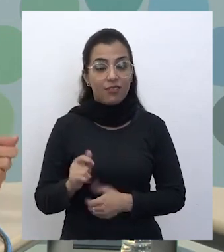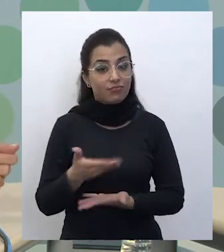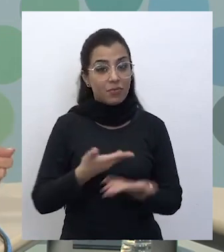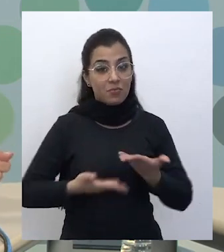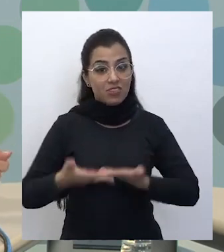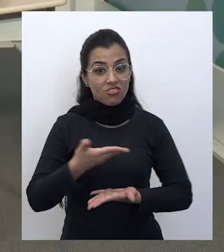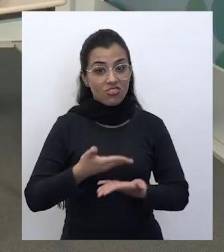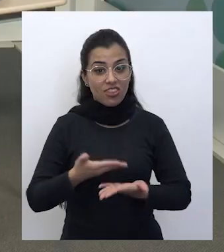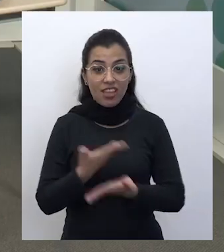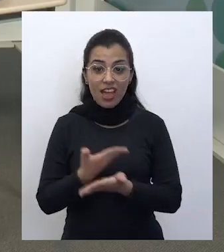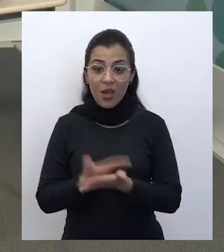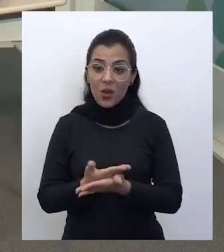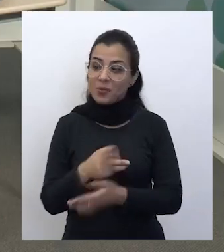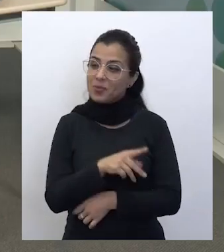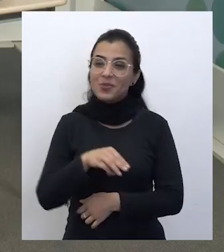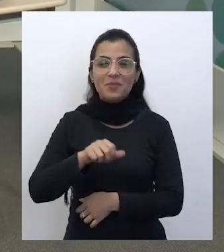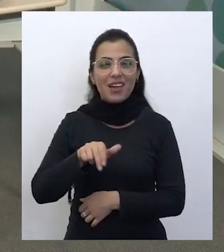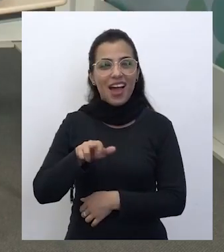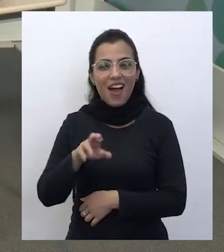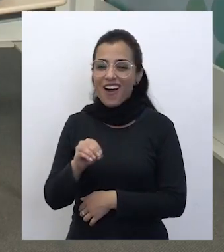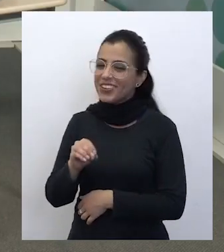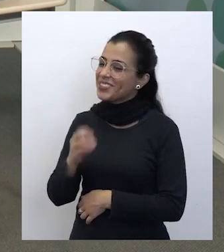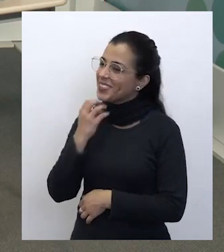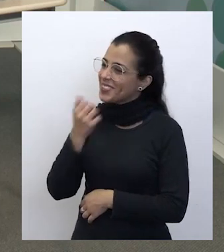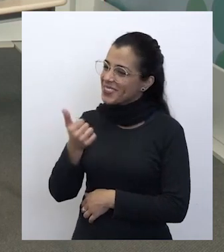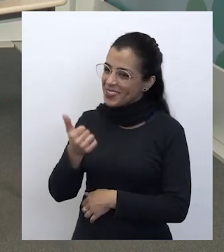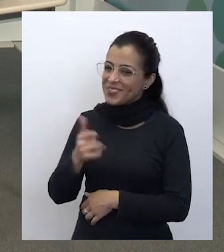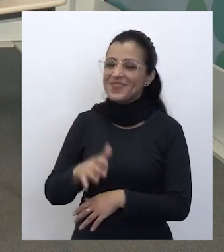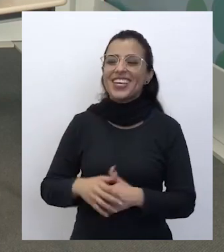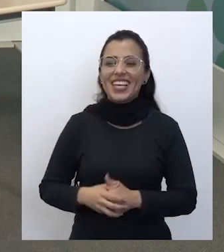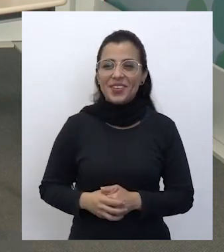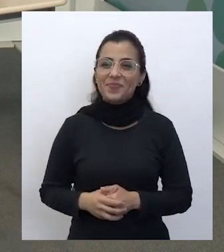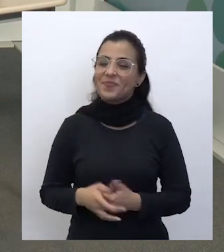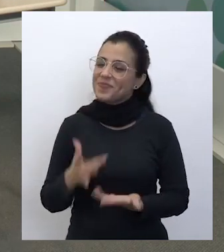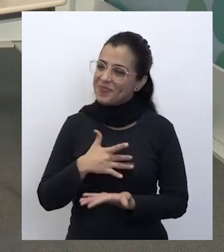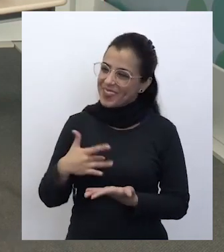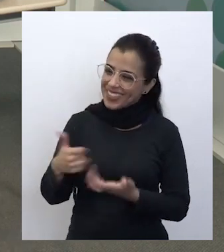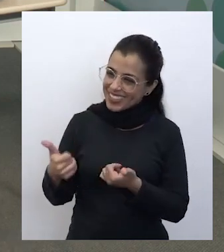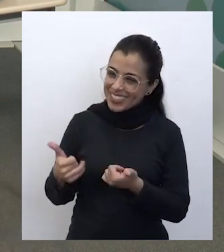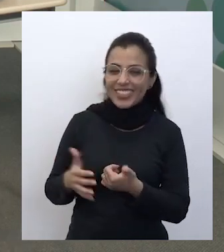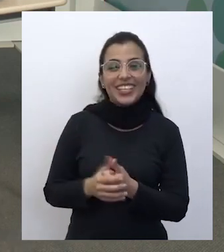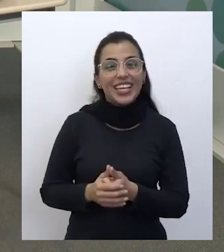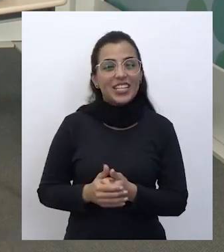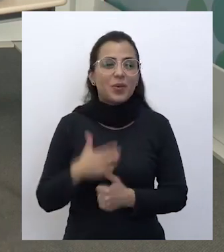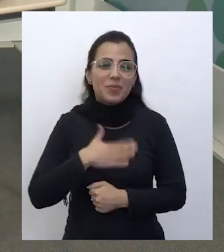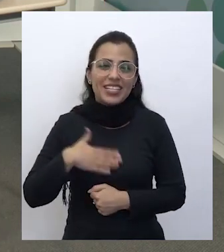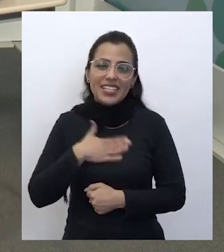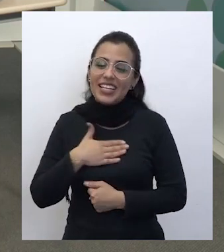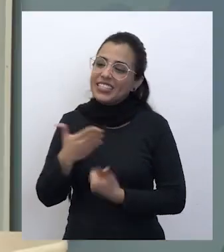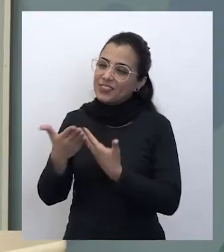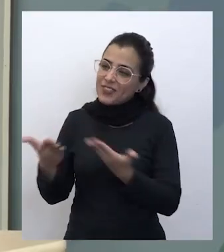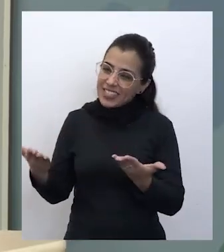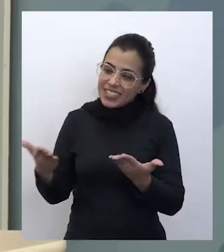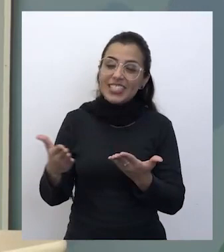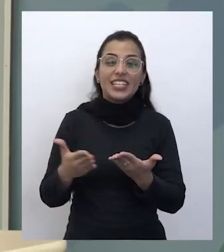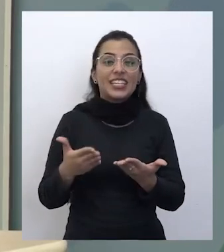professor Mauro. E aí, professor Mauro, tudo jóia? Professora Tayana, tudo bem? Tudo Como bem. sempre, um prazer tê-la aqui, um prazer estar aqui na